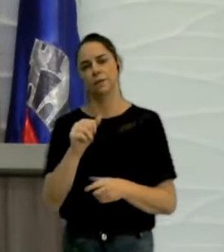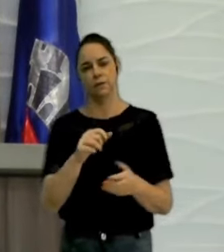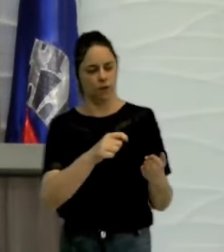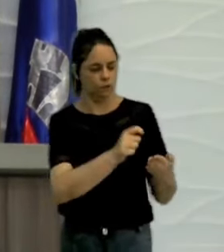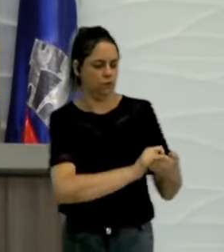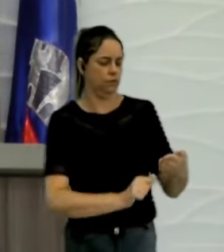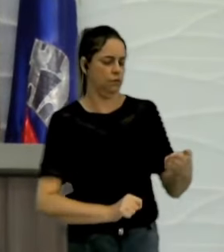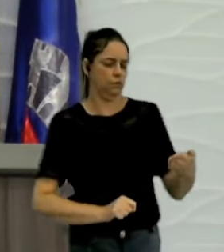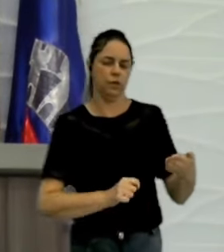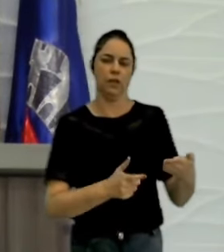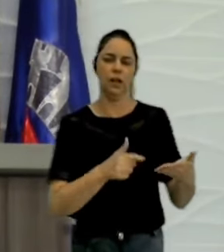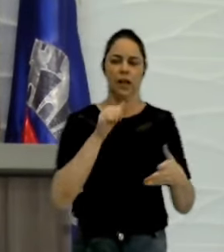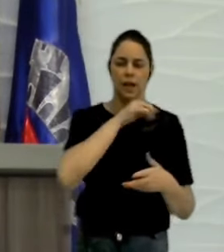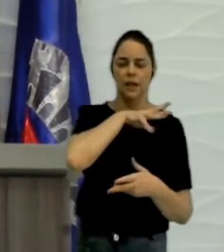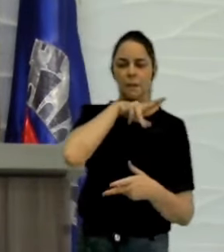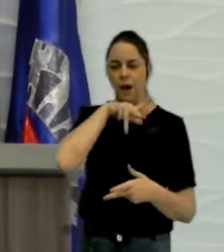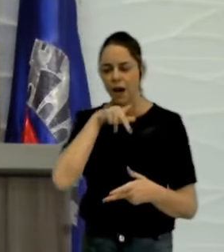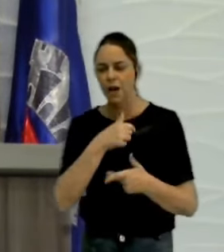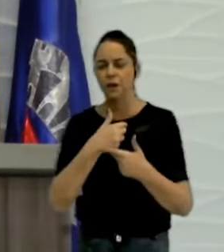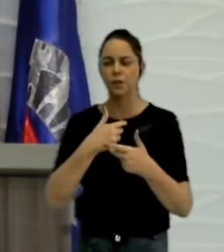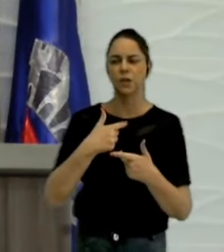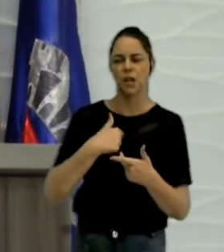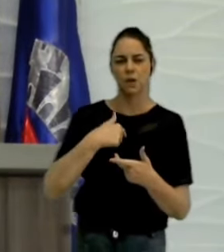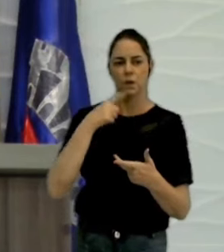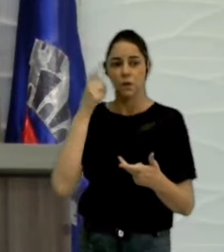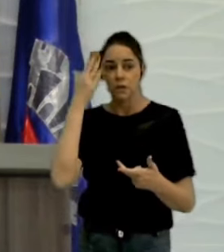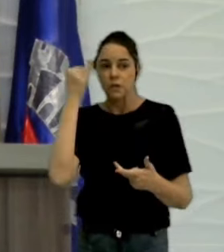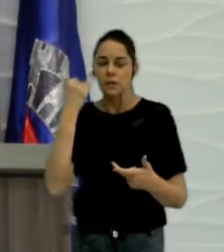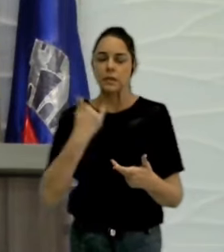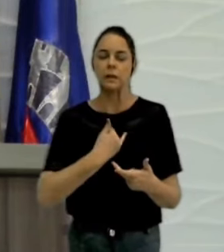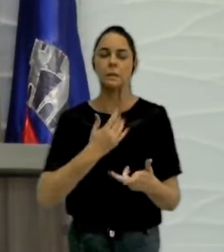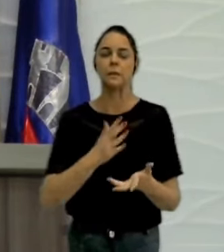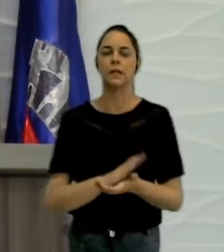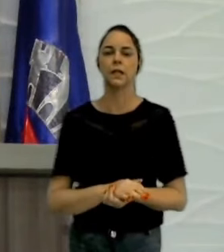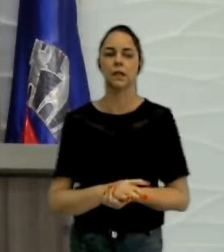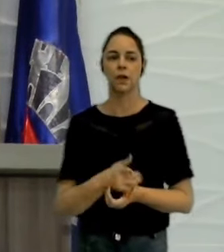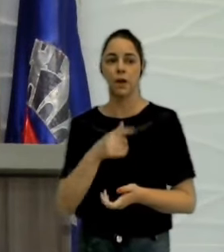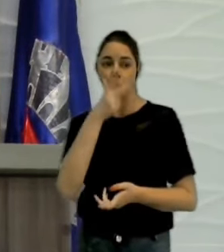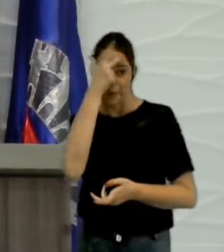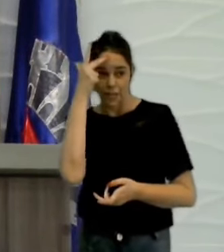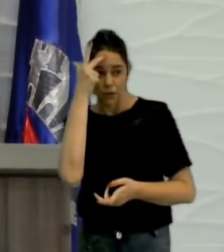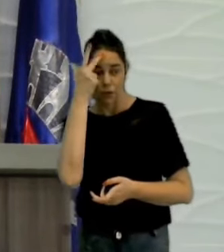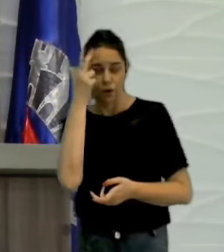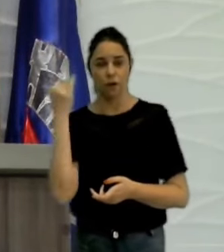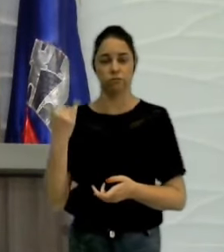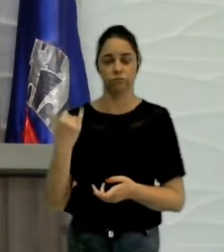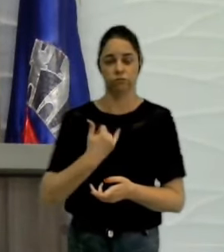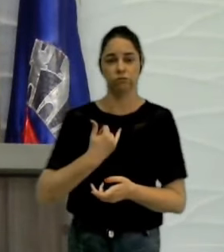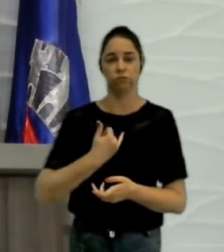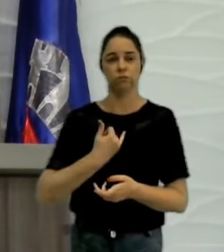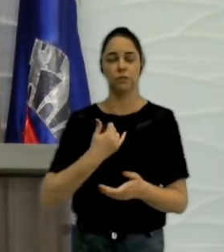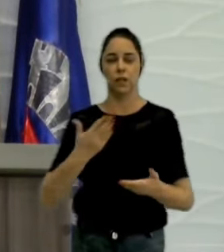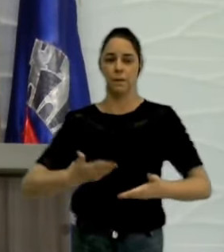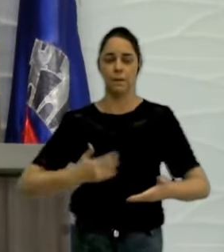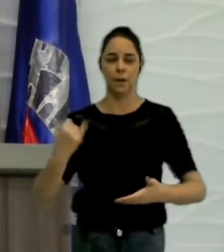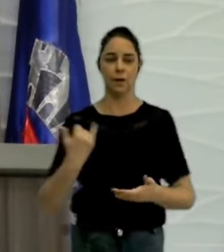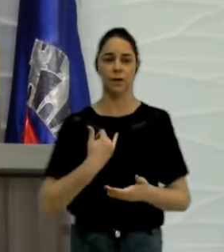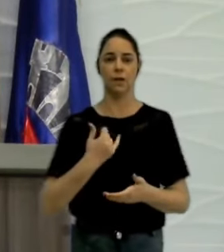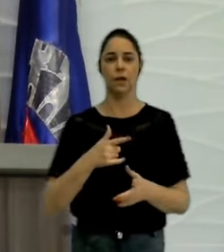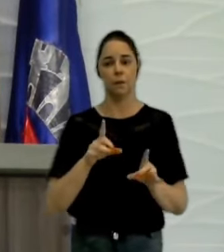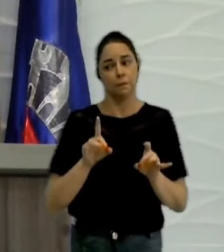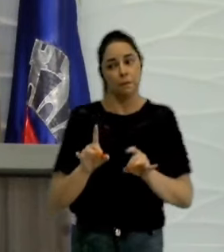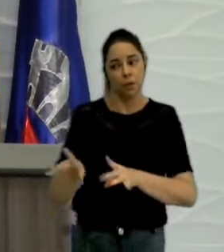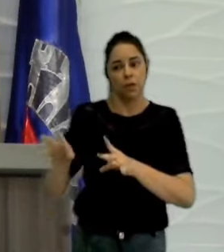de vacina dos seus animais. E eu fiquei sabendo que os funcionários me disseram que tiveram que abandonar o